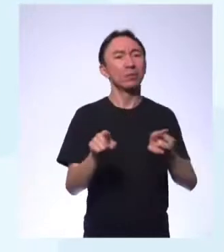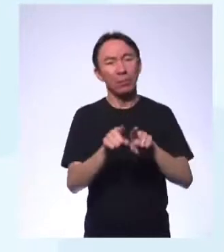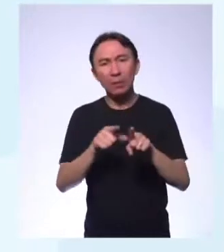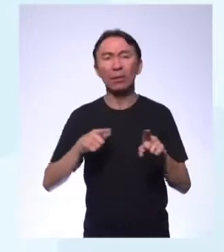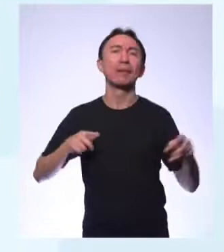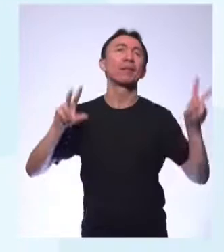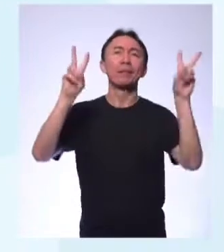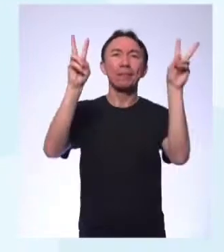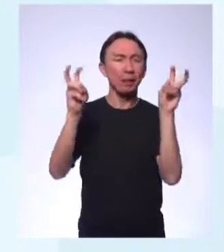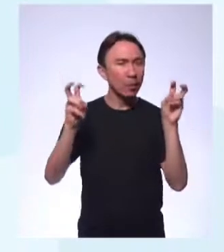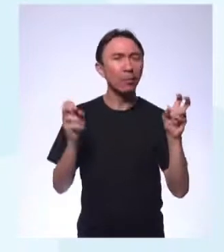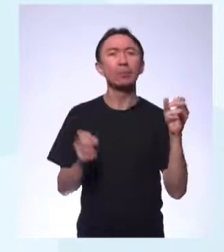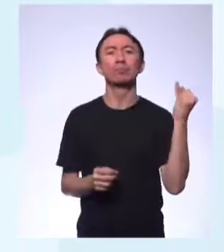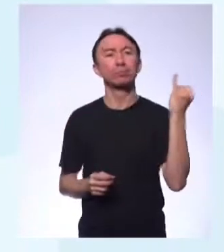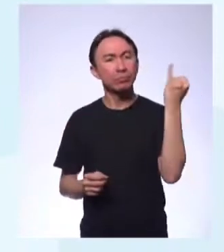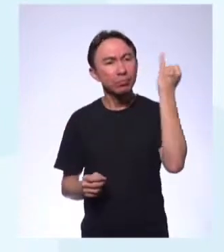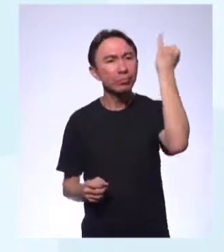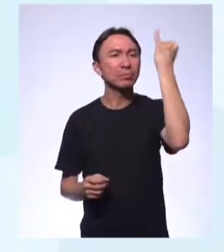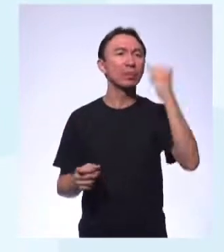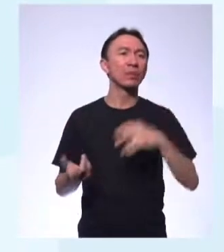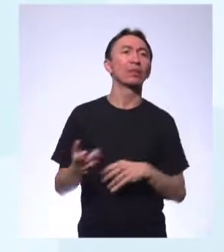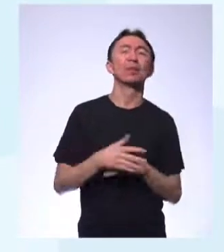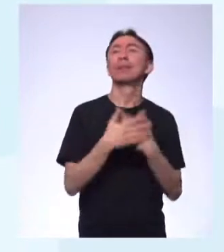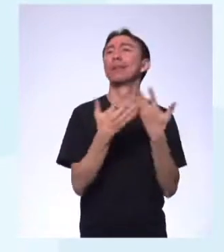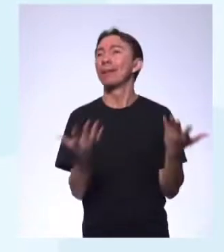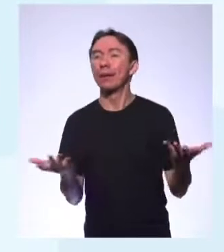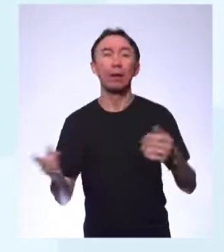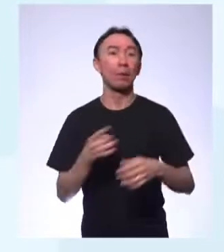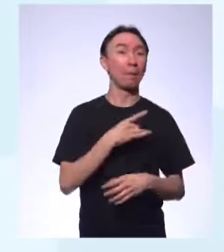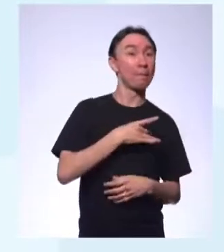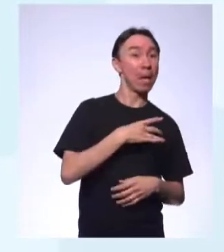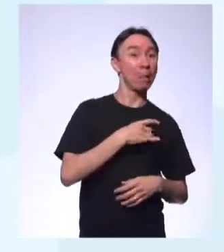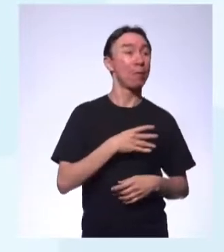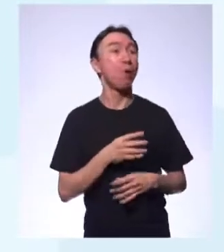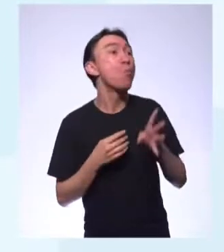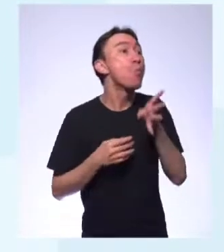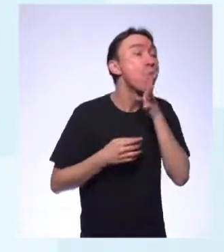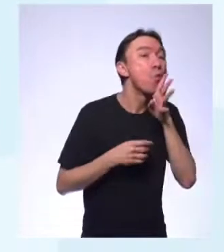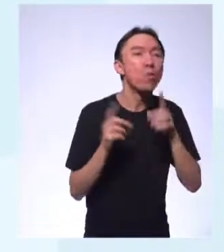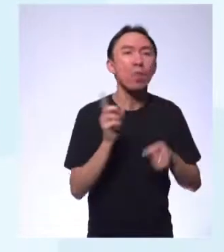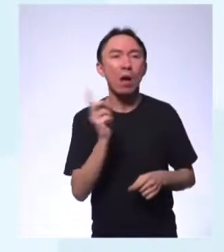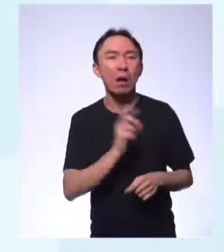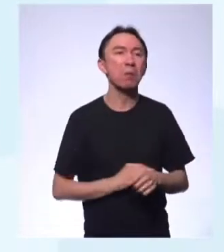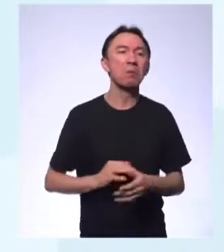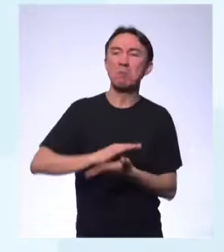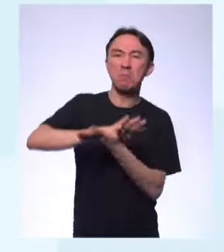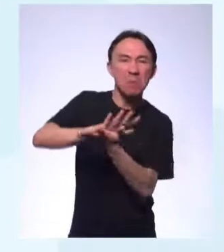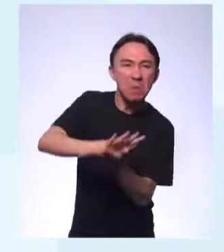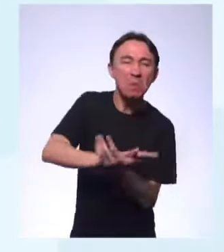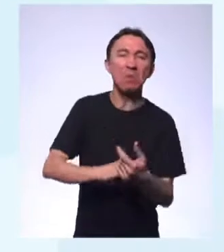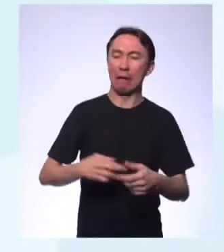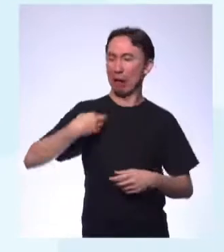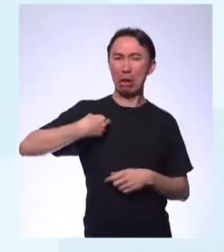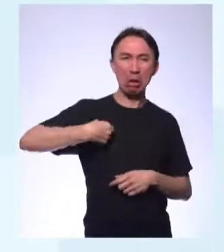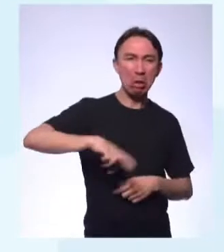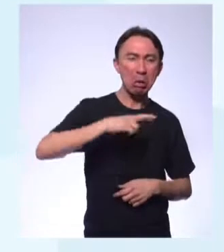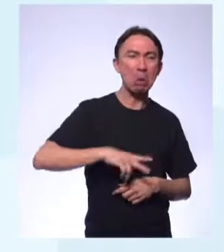temas relevantes, como medo do desconhecido, repressão, fanatismo